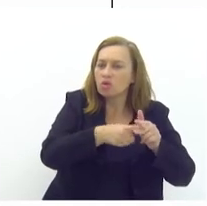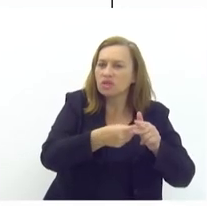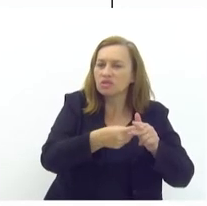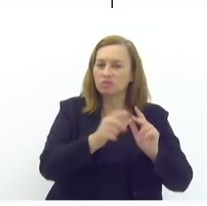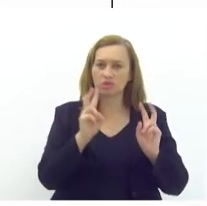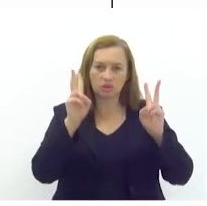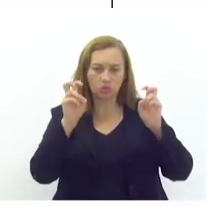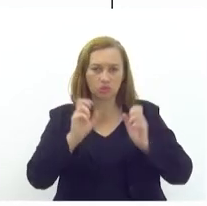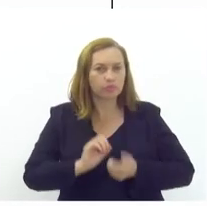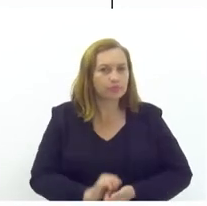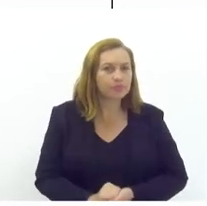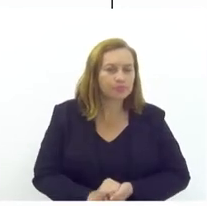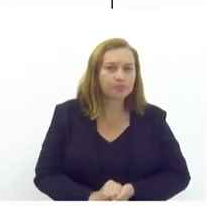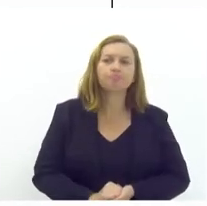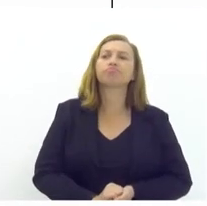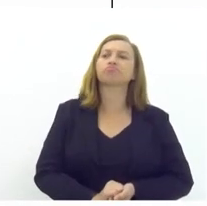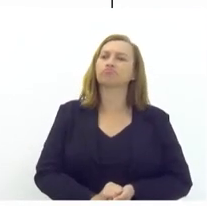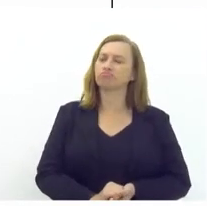matéria